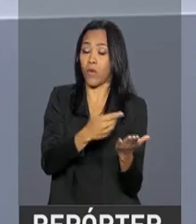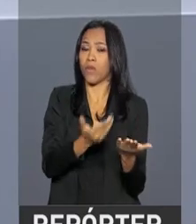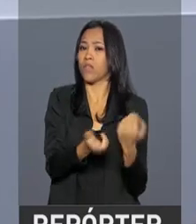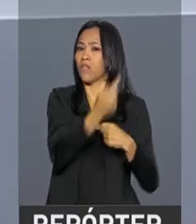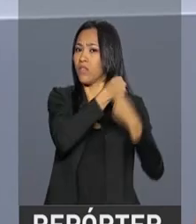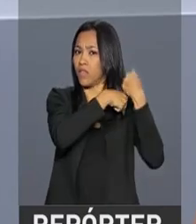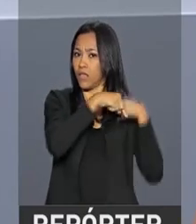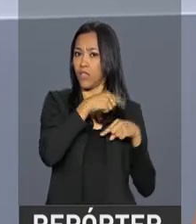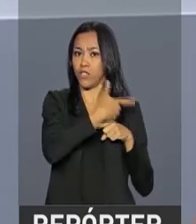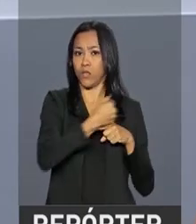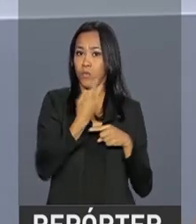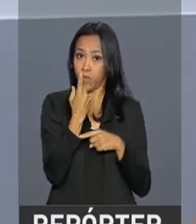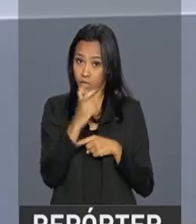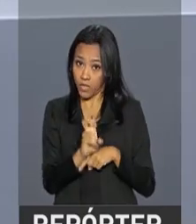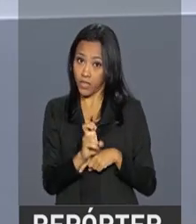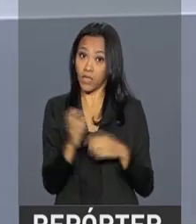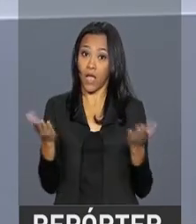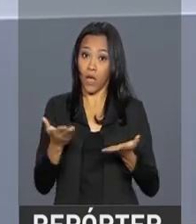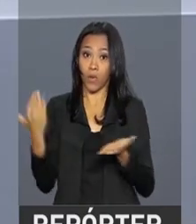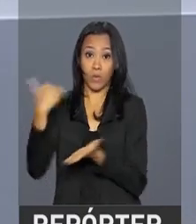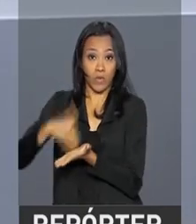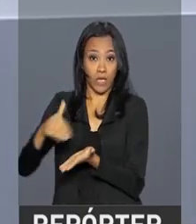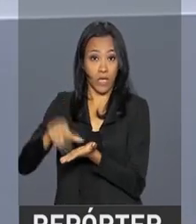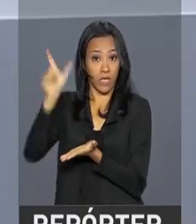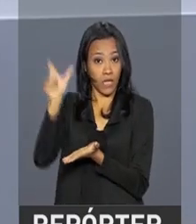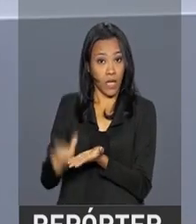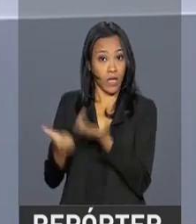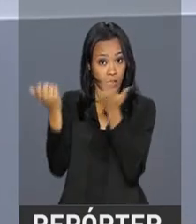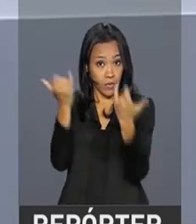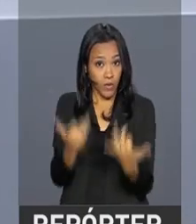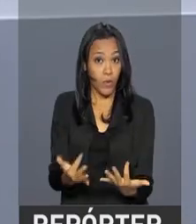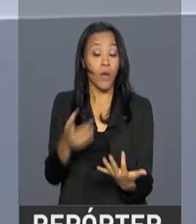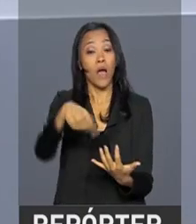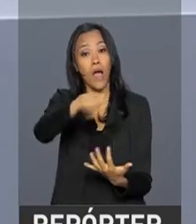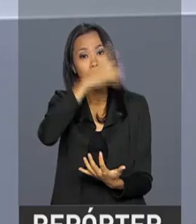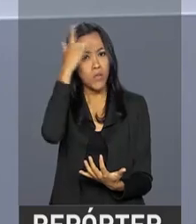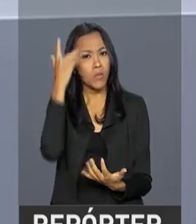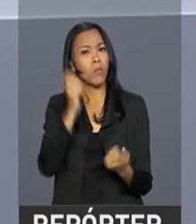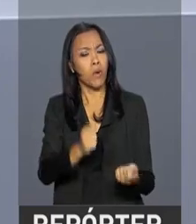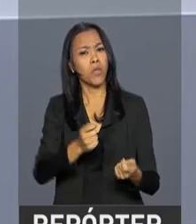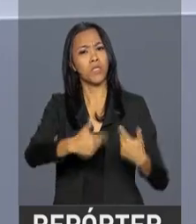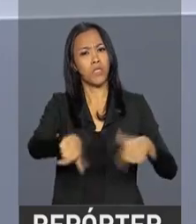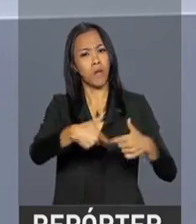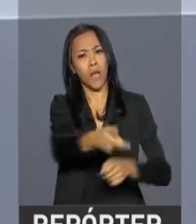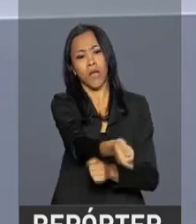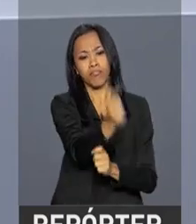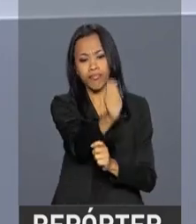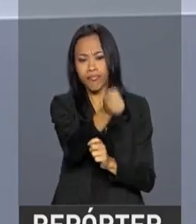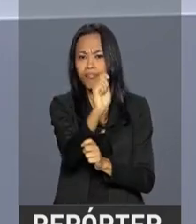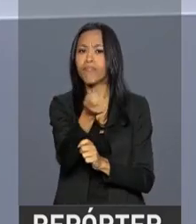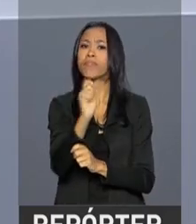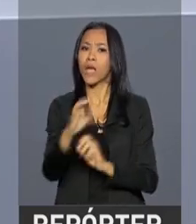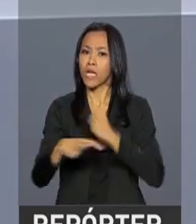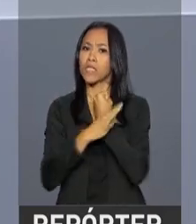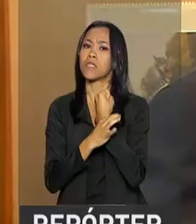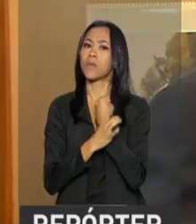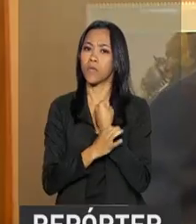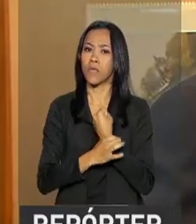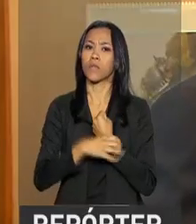pesca explicou que com a autorização temporária o pescador pode trabalhar com seus direitos previdenciários garantidos